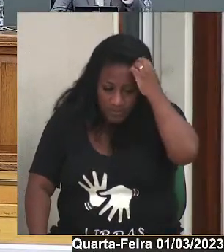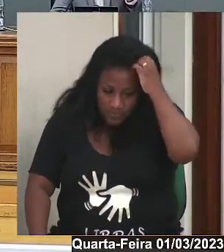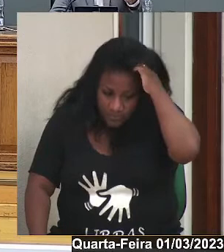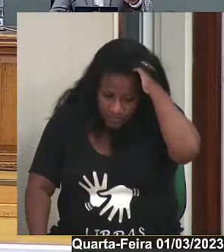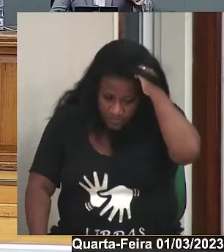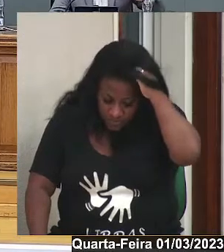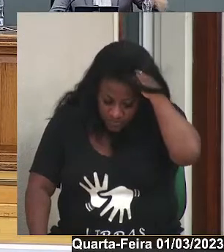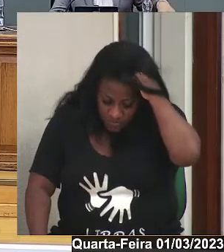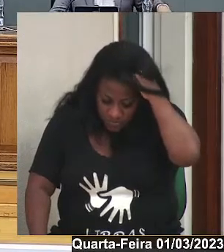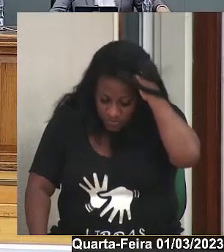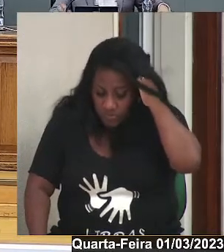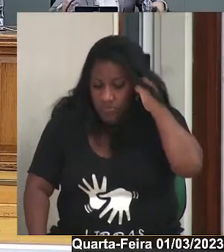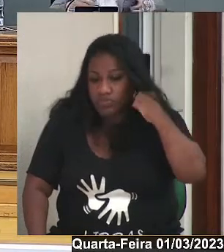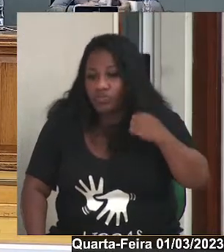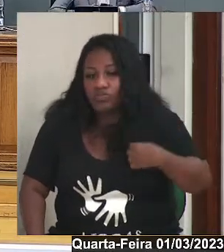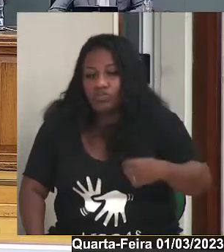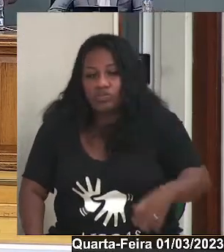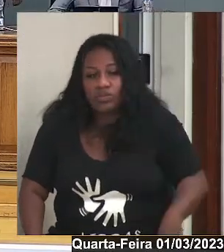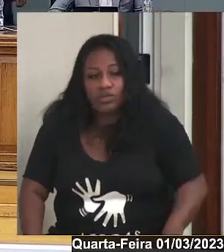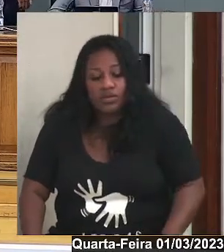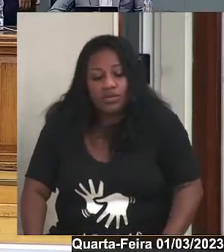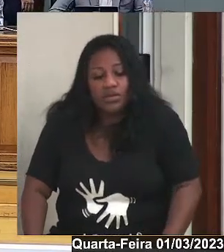Com a palavra, vereador César.